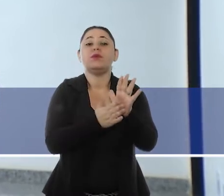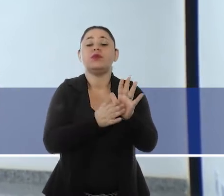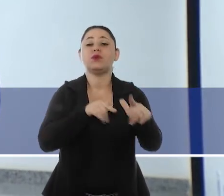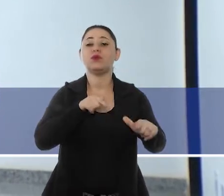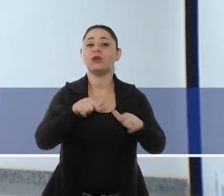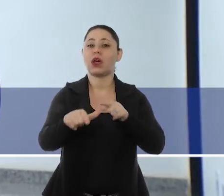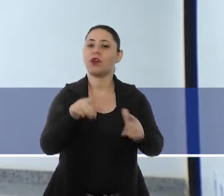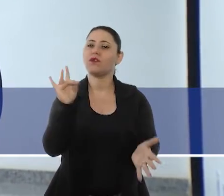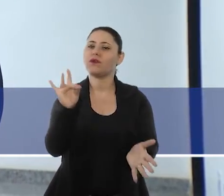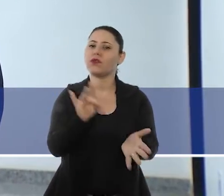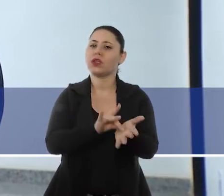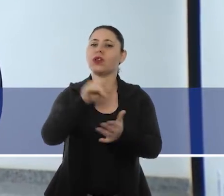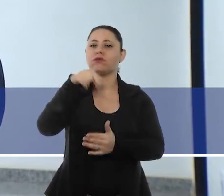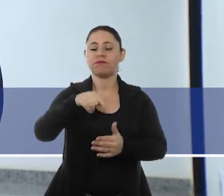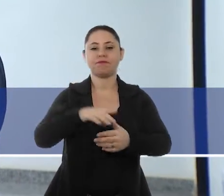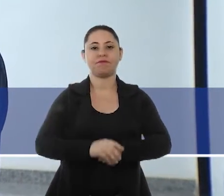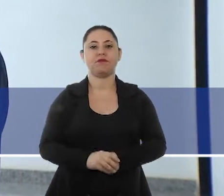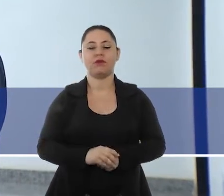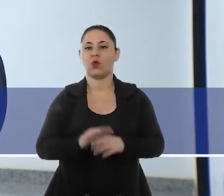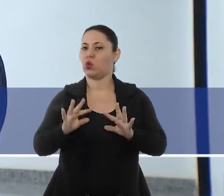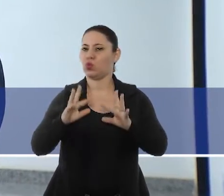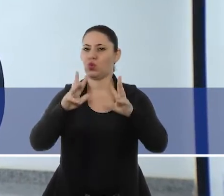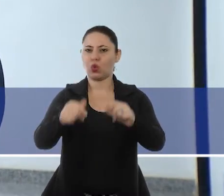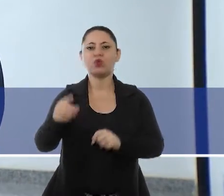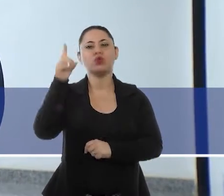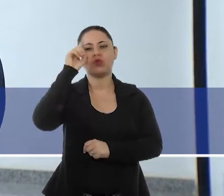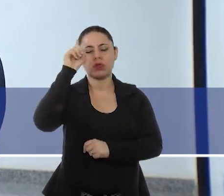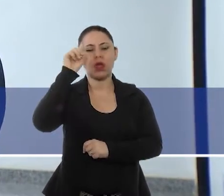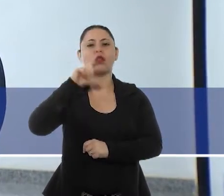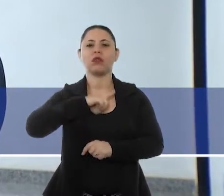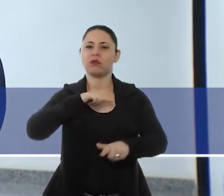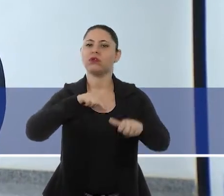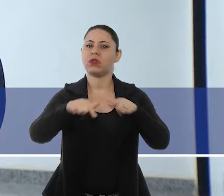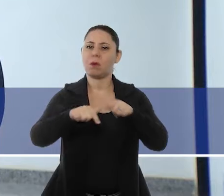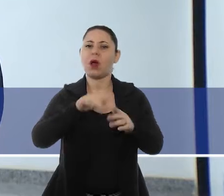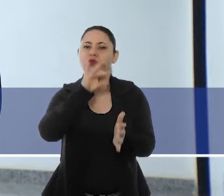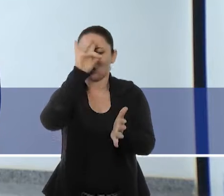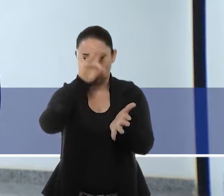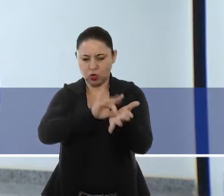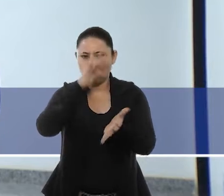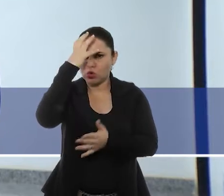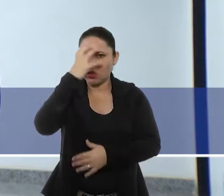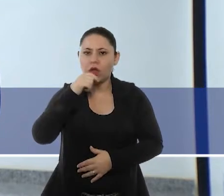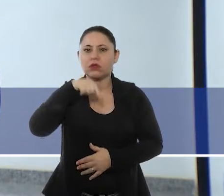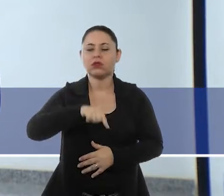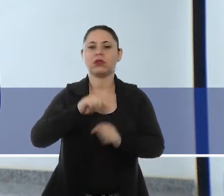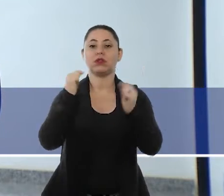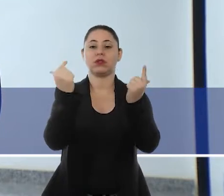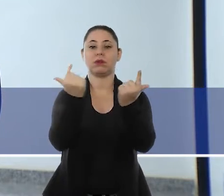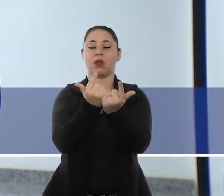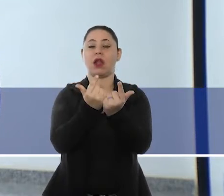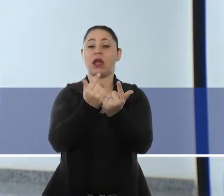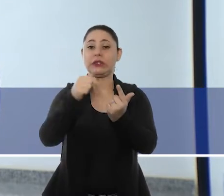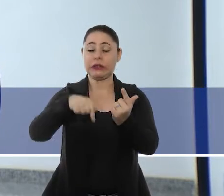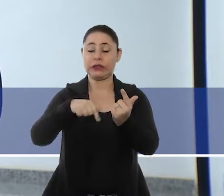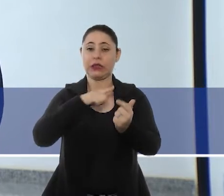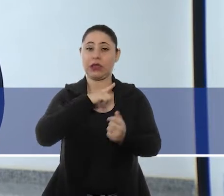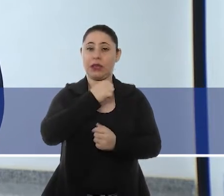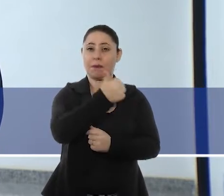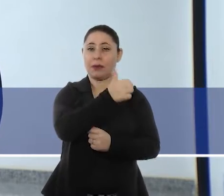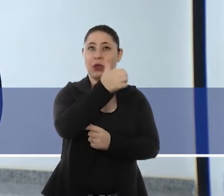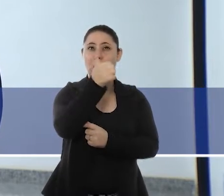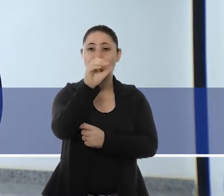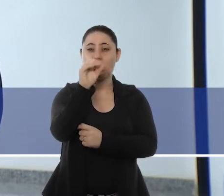efetivamente o trabalho que a gente faz aqui. Todos os dias tem produção aqui na casa, a nossa casa tem